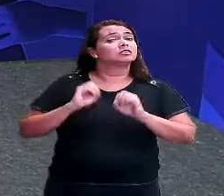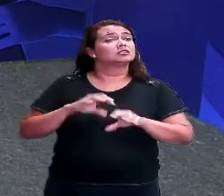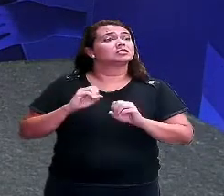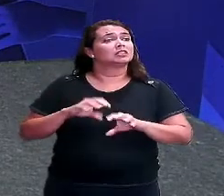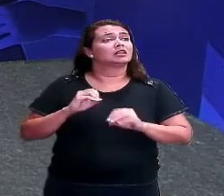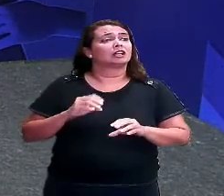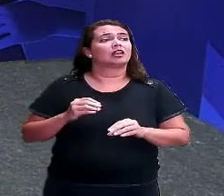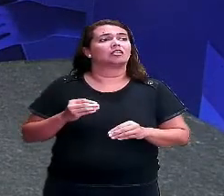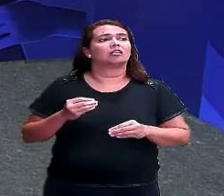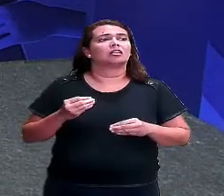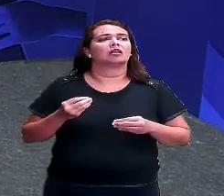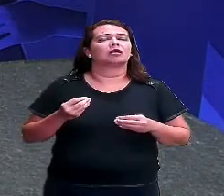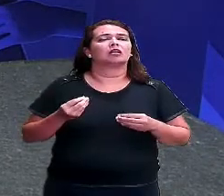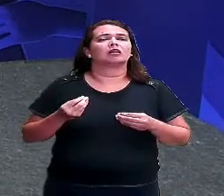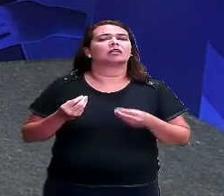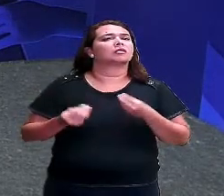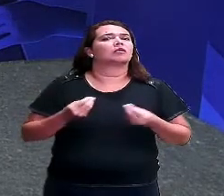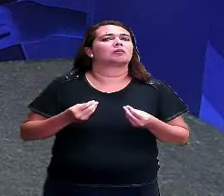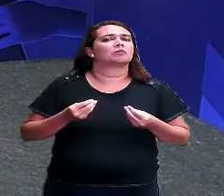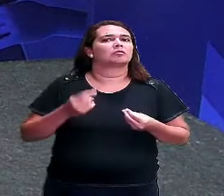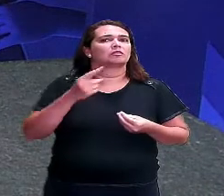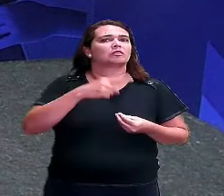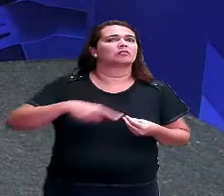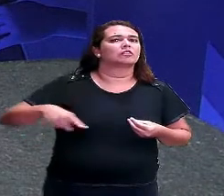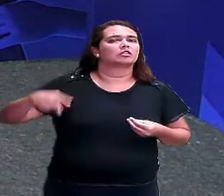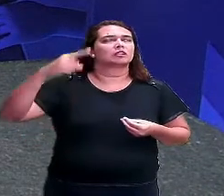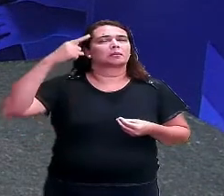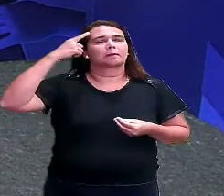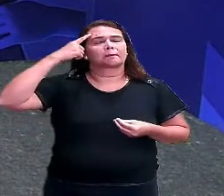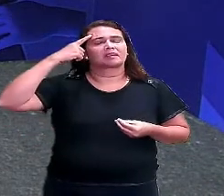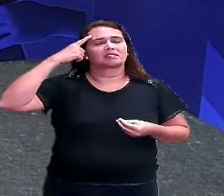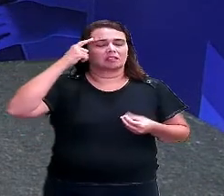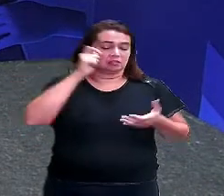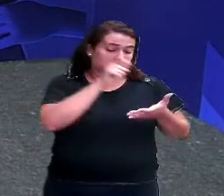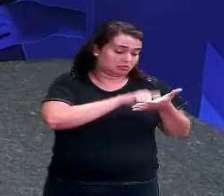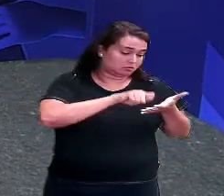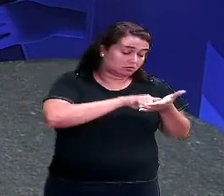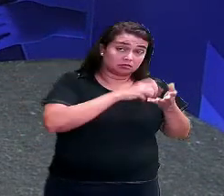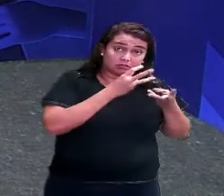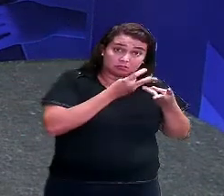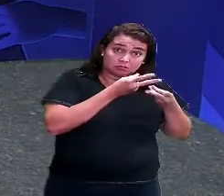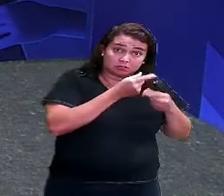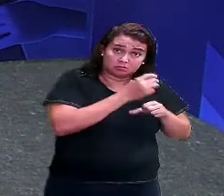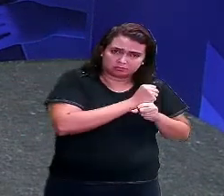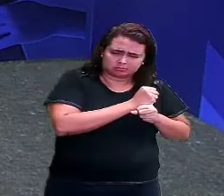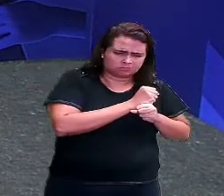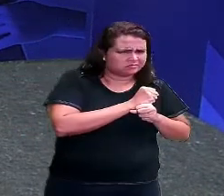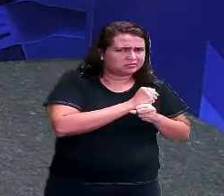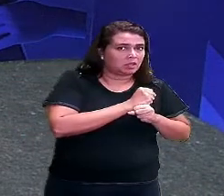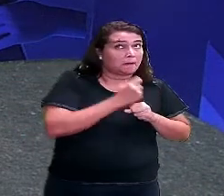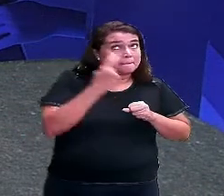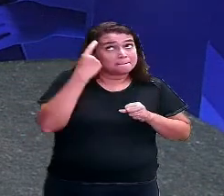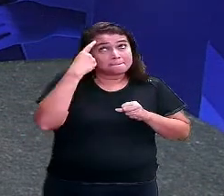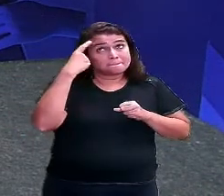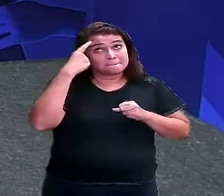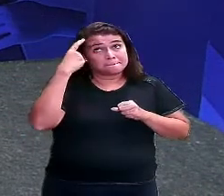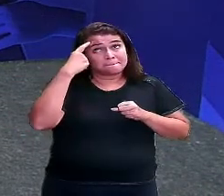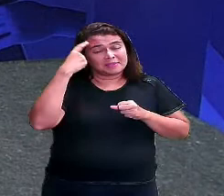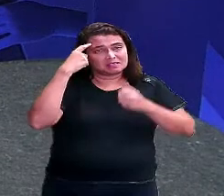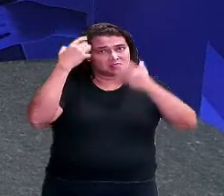aula mais de pensar do que de calcular, tá certo? Será um conteúdo